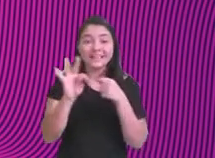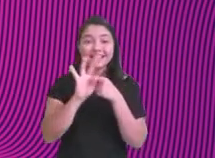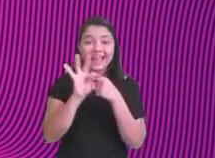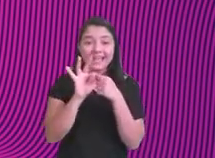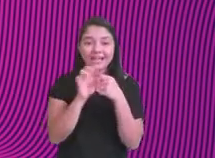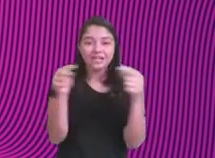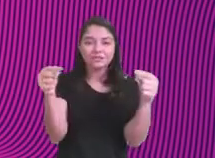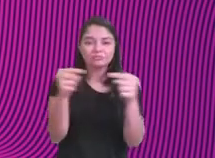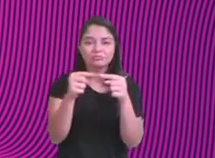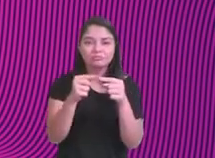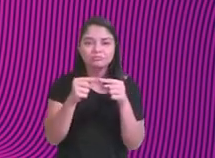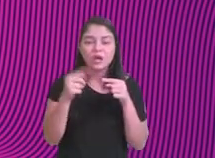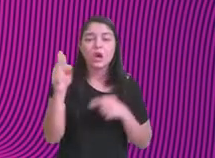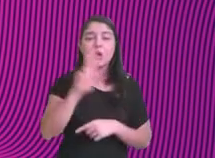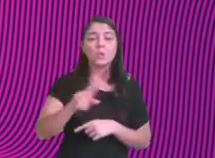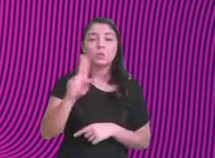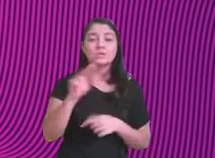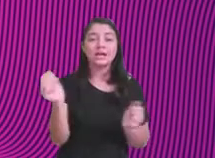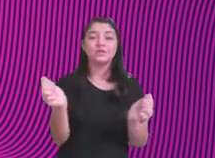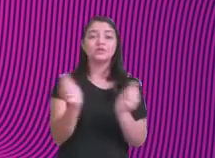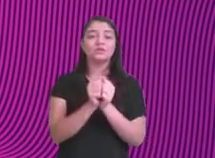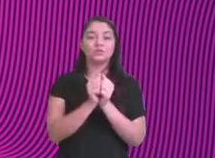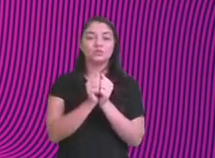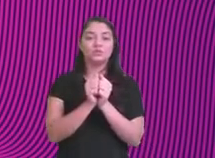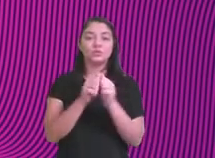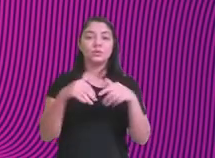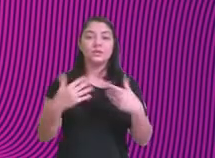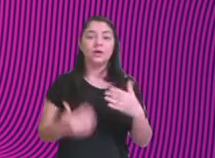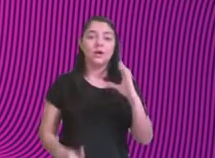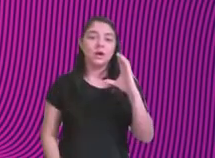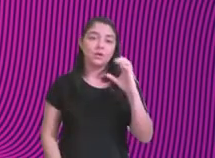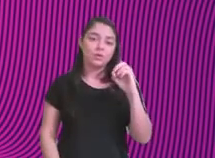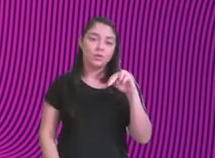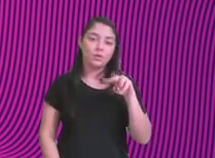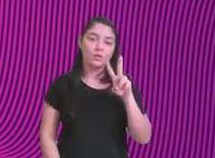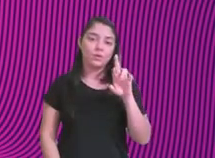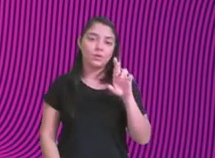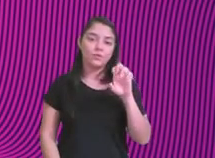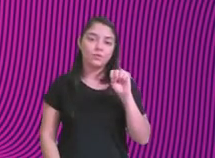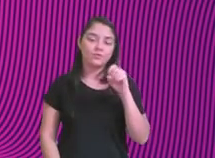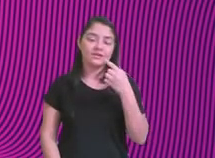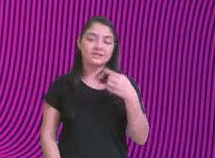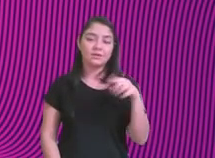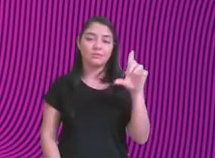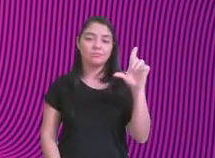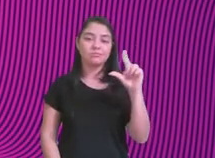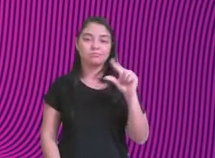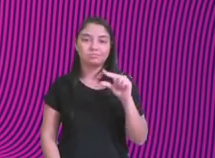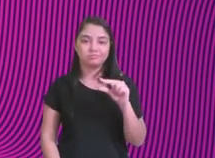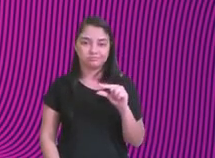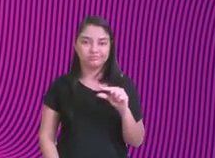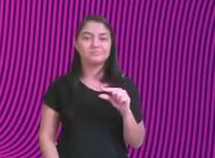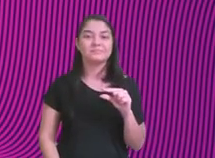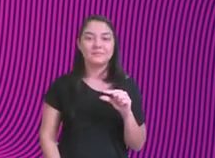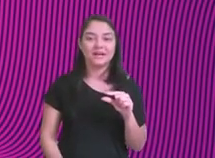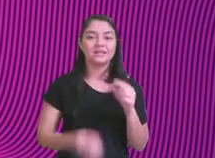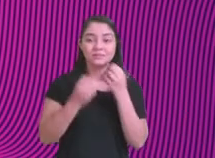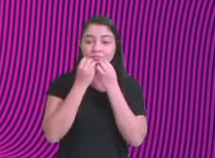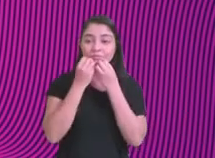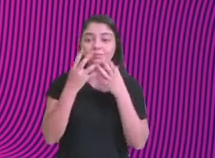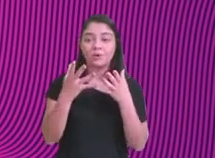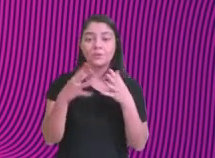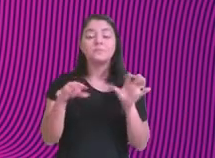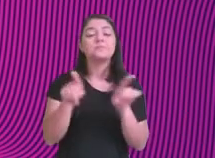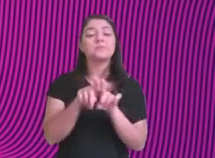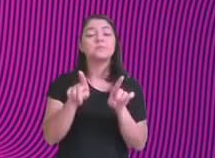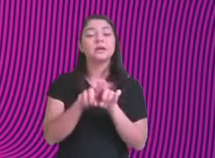conversão ela se torna muito baixa. Converter um paciente por uma dificuldade técnica, hoje em dia é exceção e é